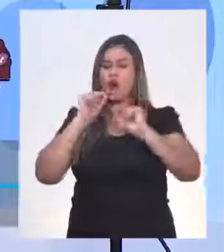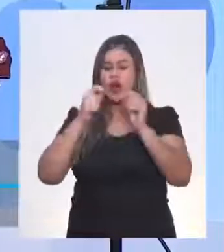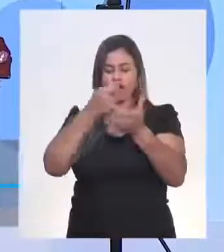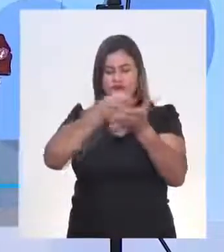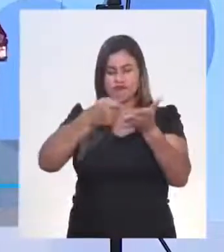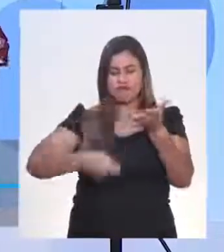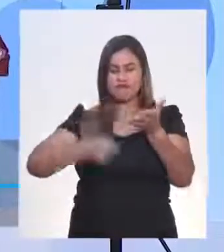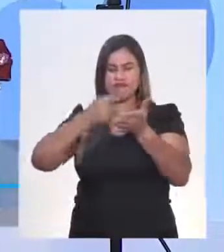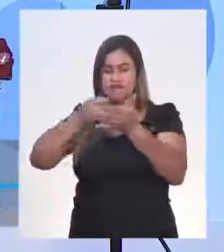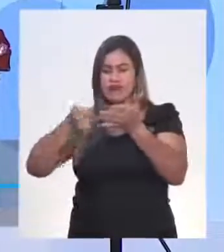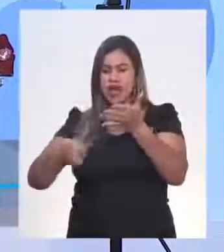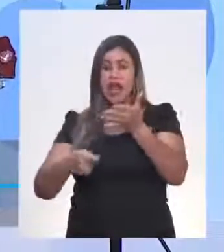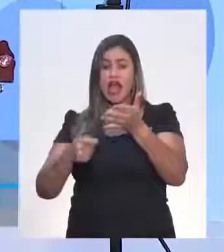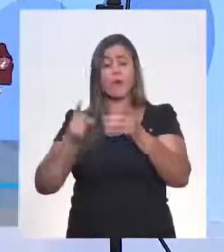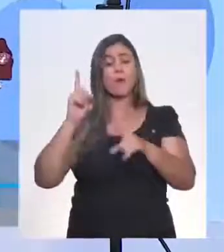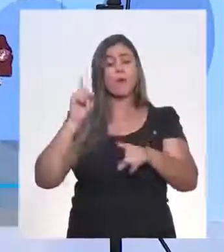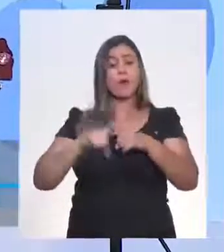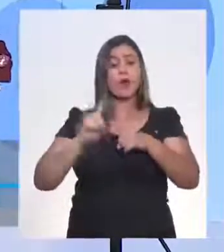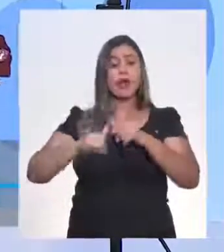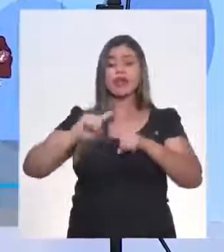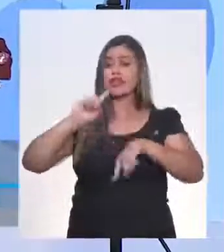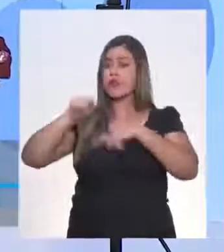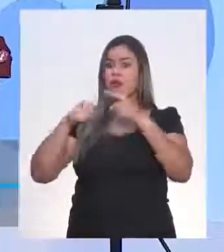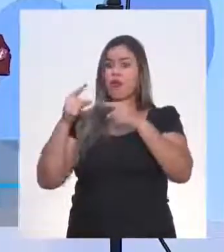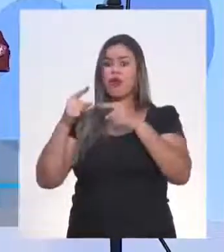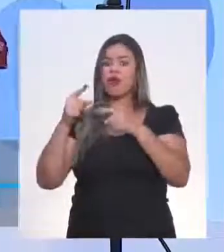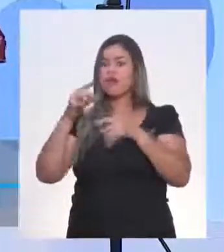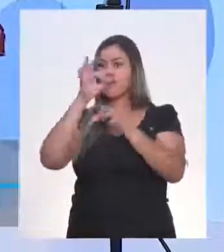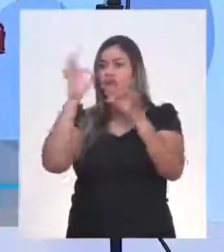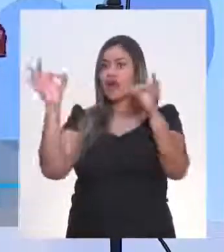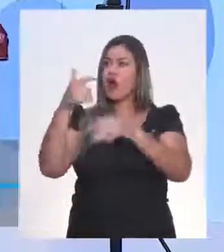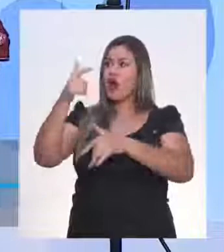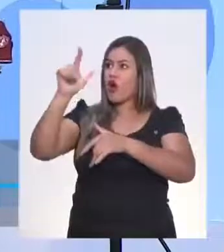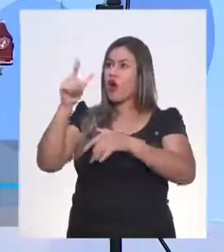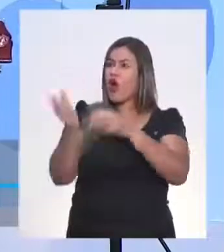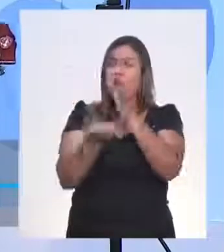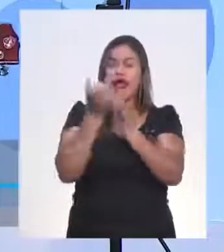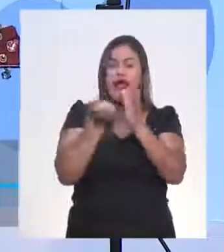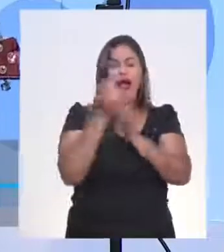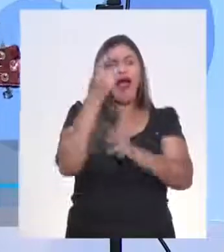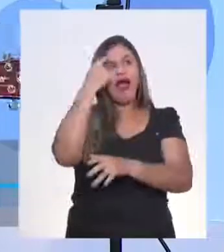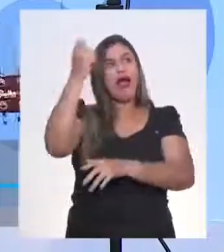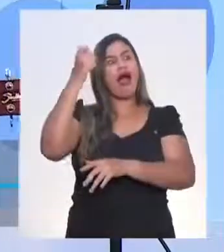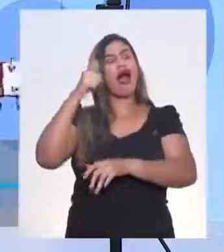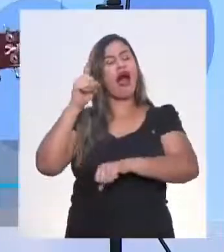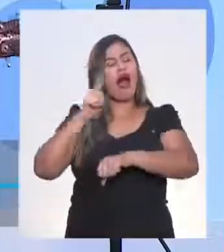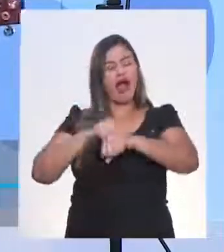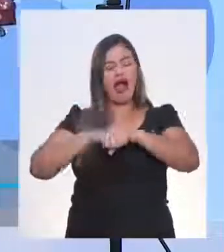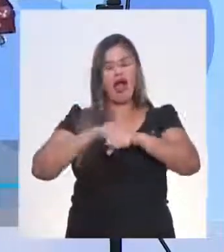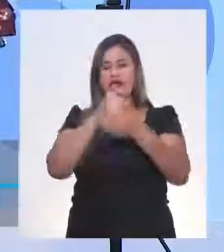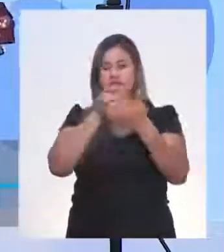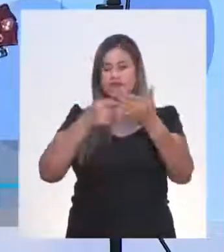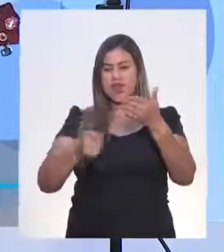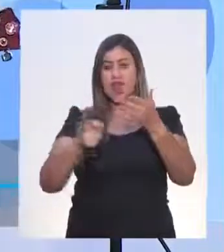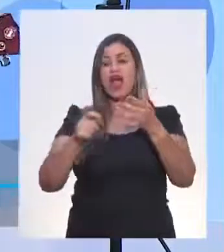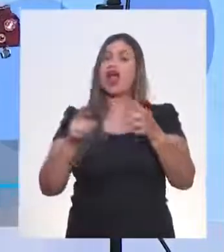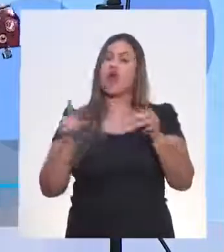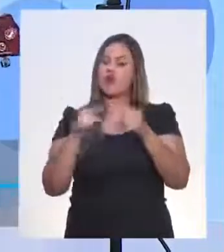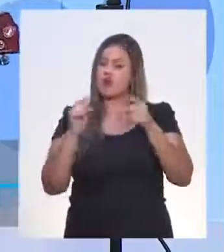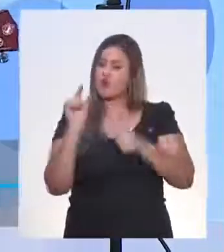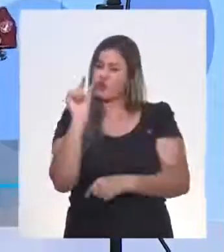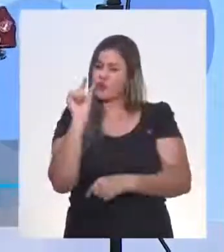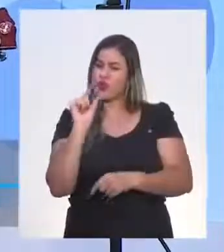escreve escreve porque pode vir outras frases aí você tem uma canção pronta e deixa eu vou trocar só um pedacinho